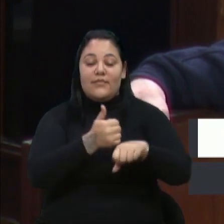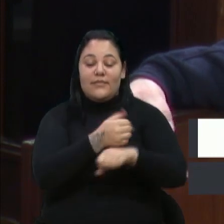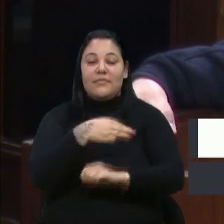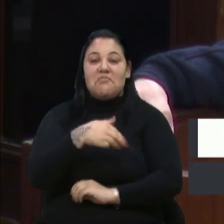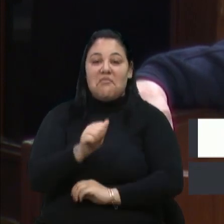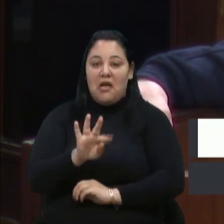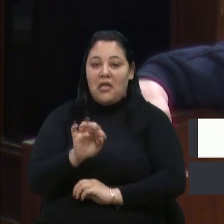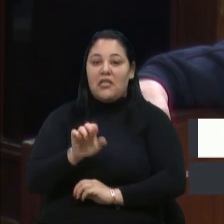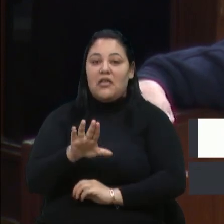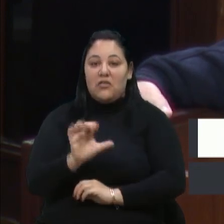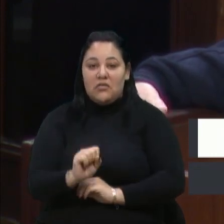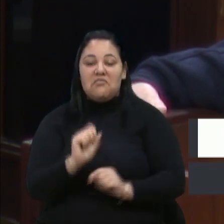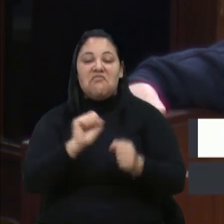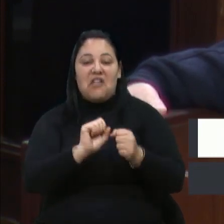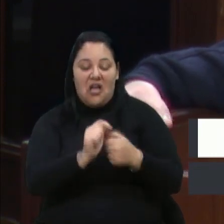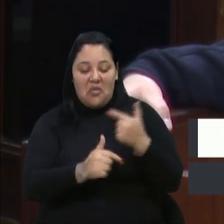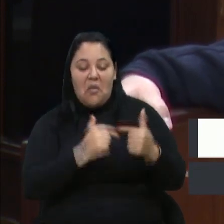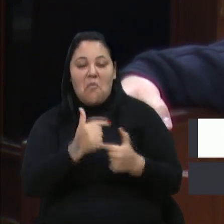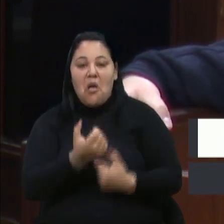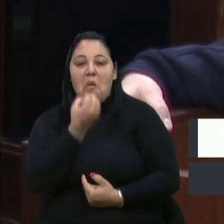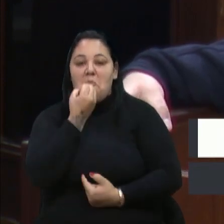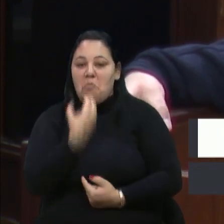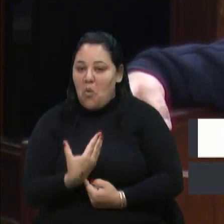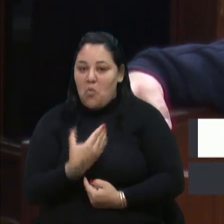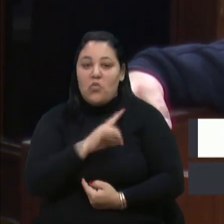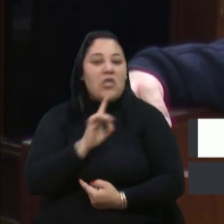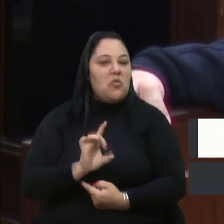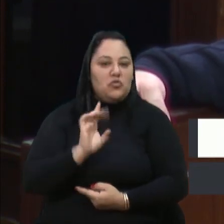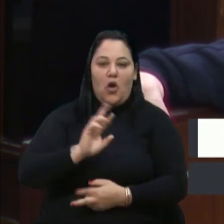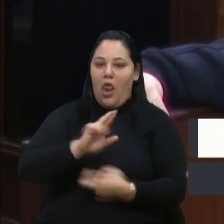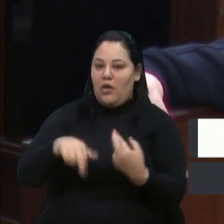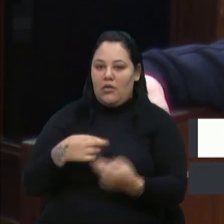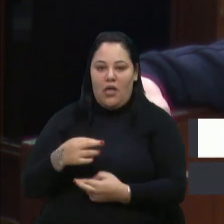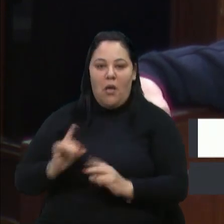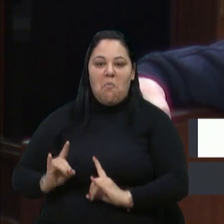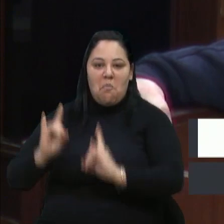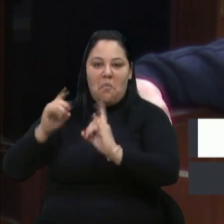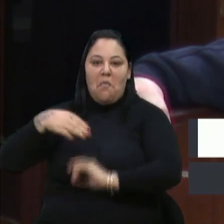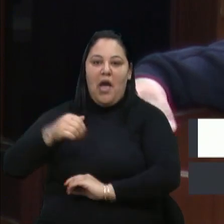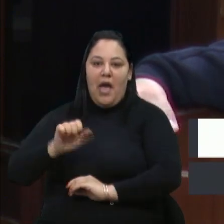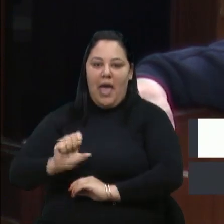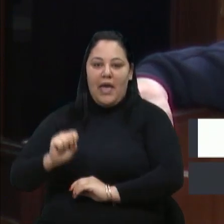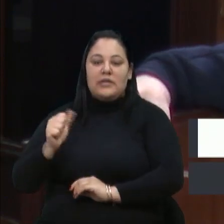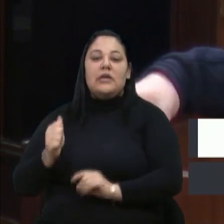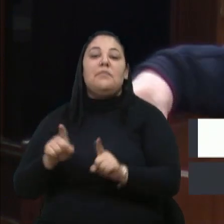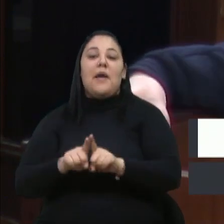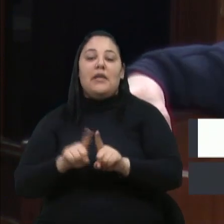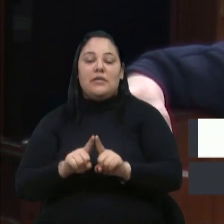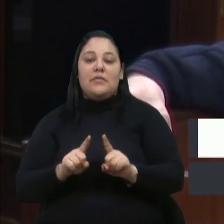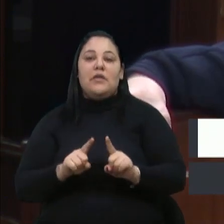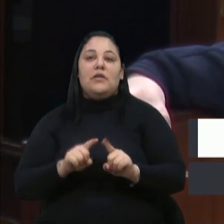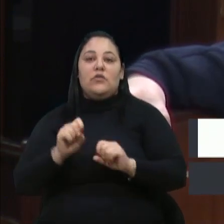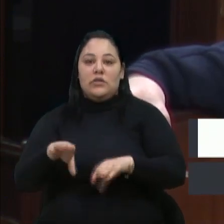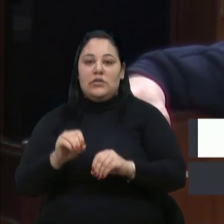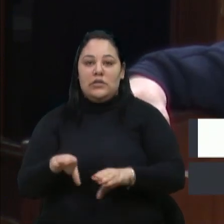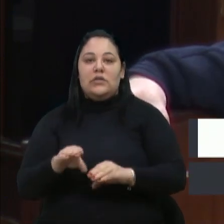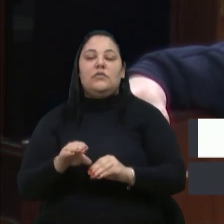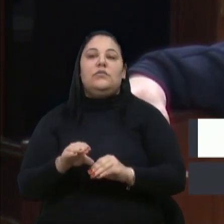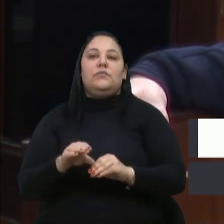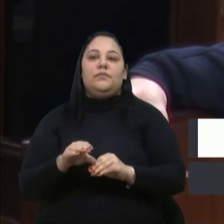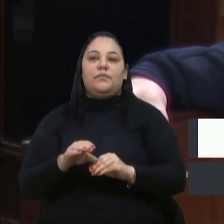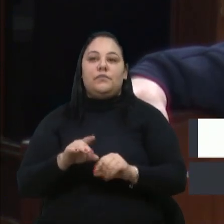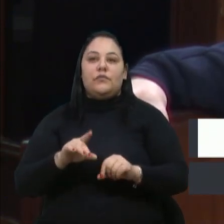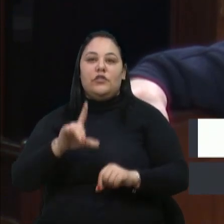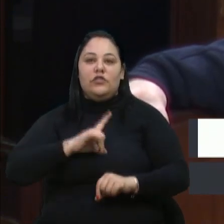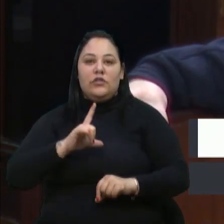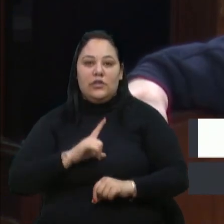muito bom, não somente na questão da Maesa, mas em outras situações, como educação infantil, que nós teremos mais de 30 e poucas escolas, entre